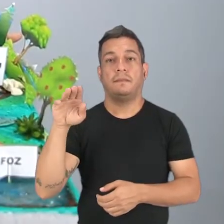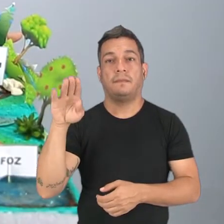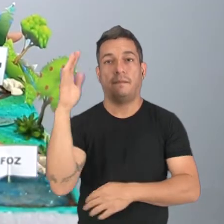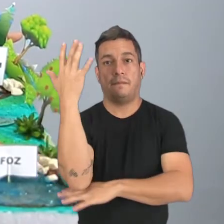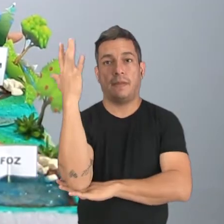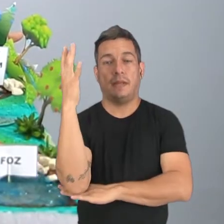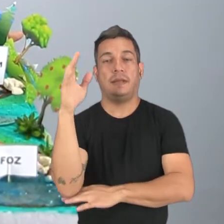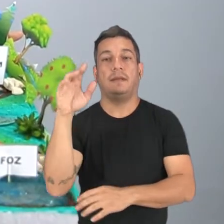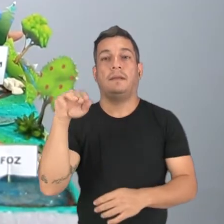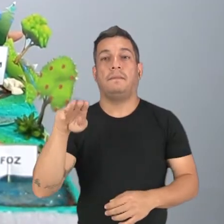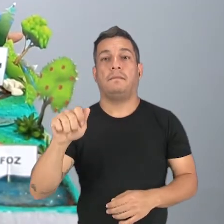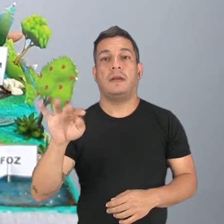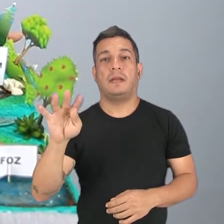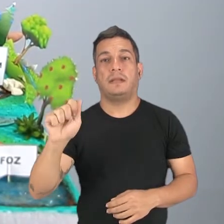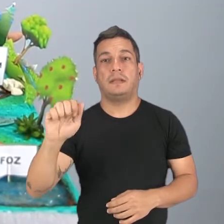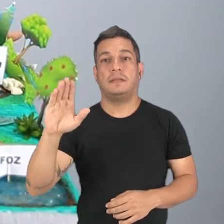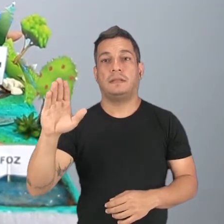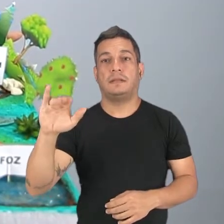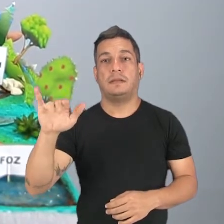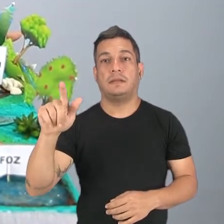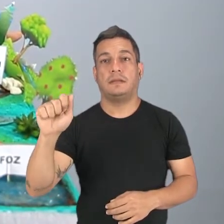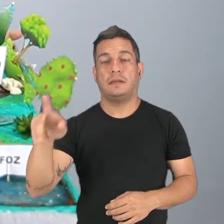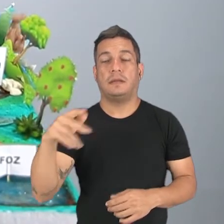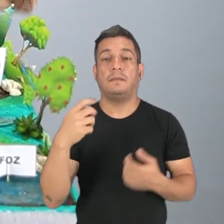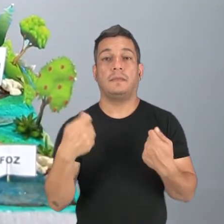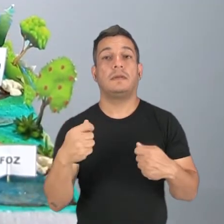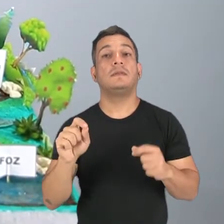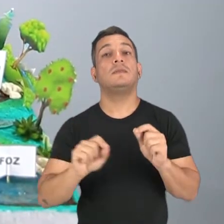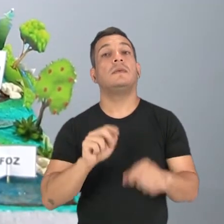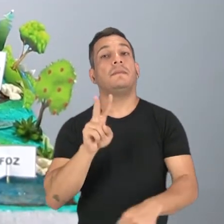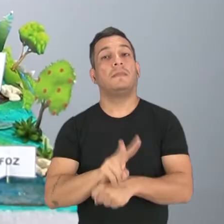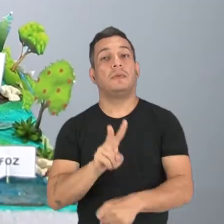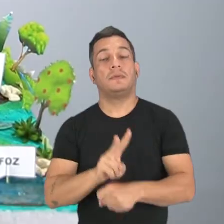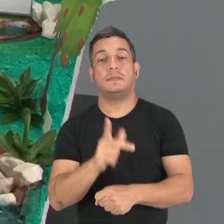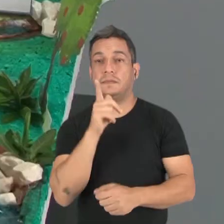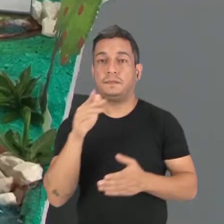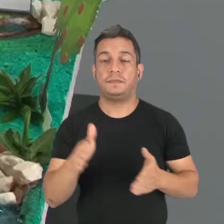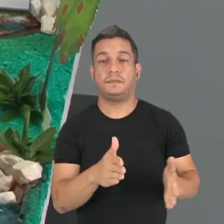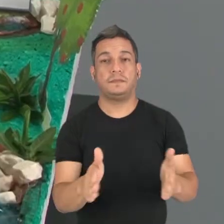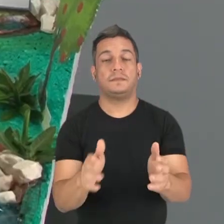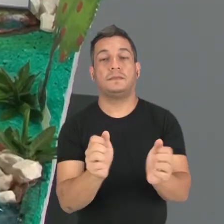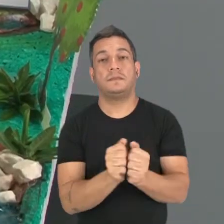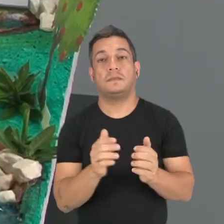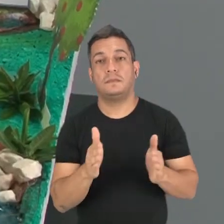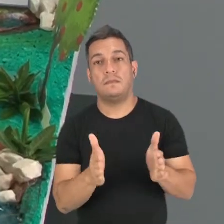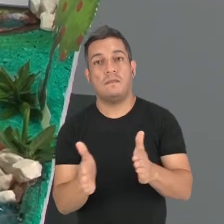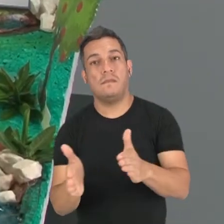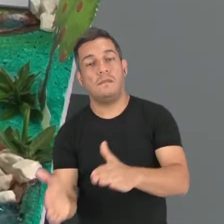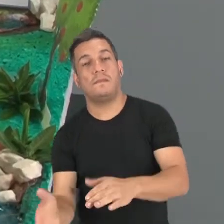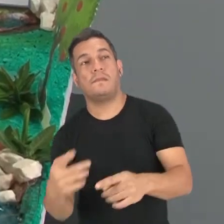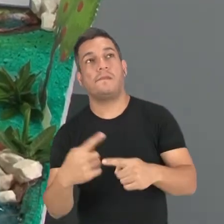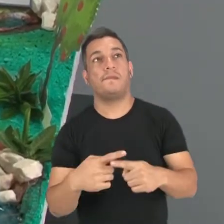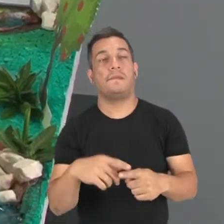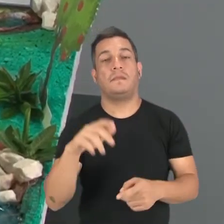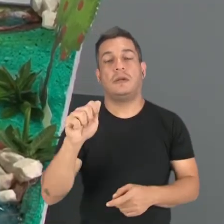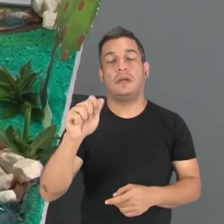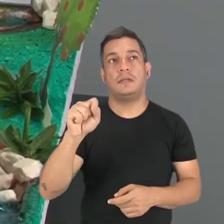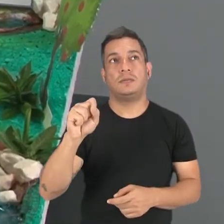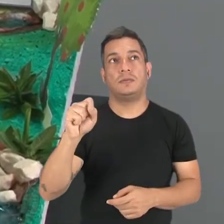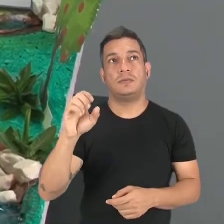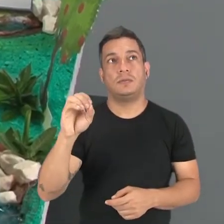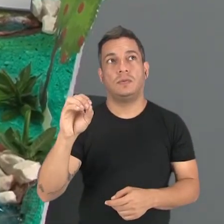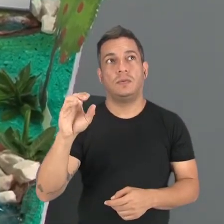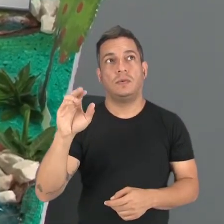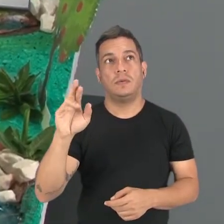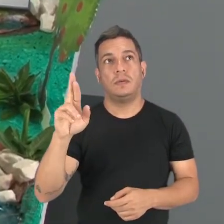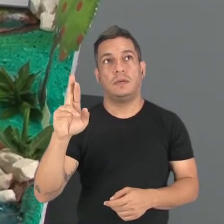mata ciliar. Elas servem para proteger o rio, juntamente com o barranco, porque são os assoreamentos,